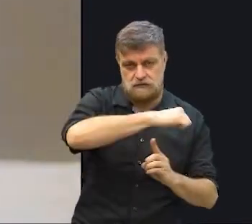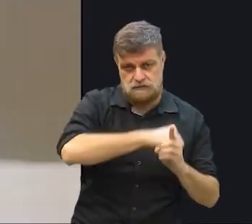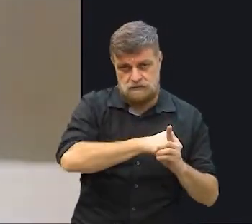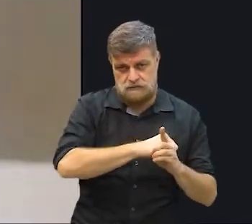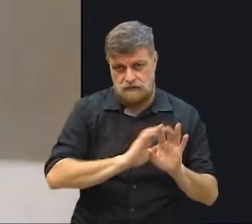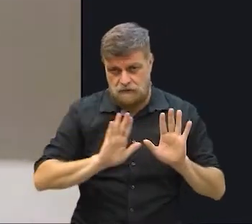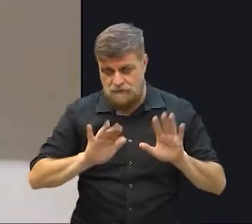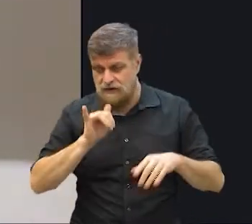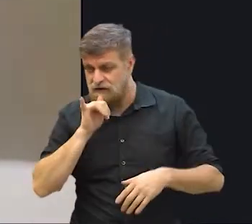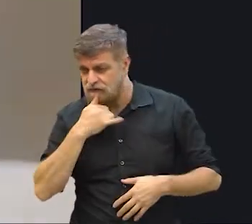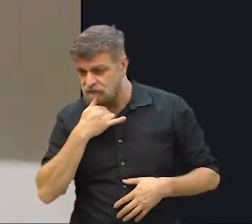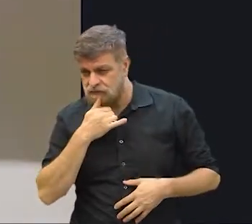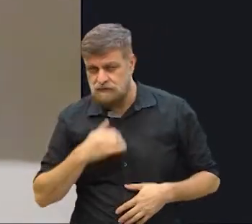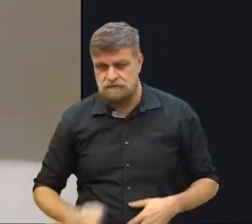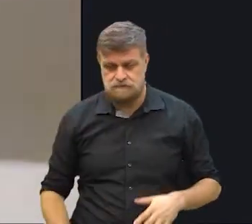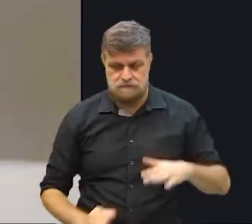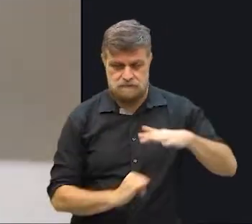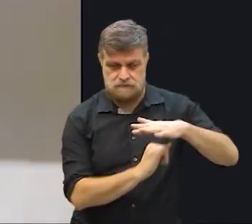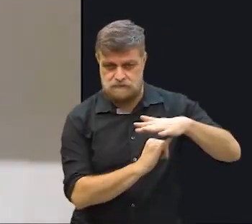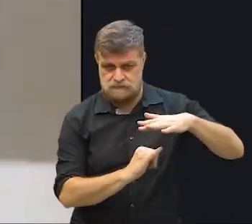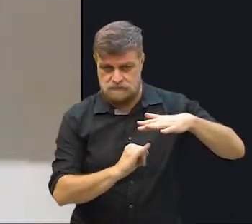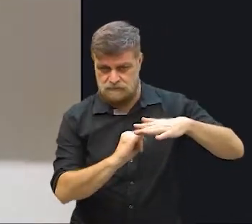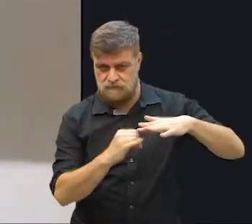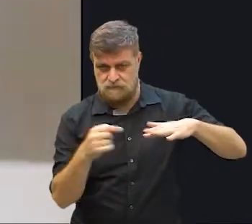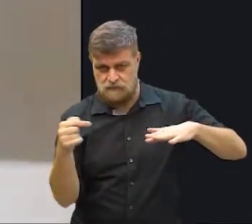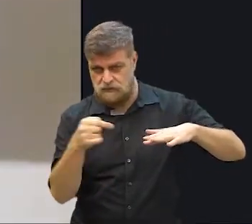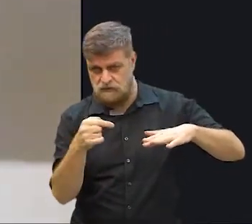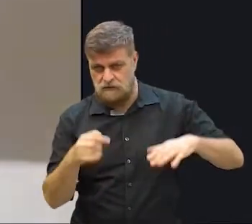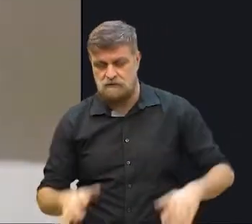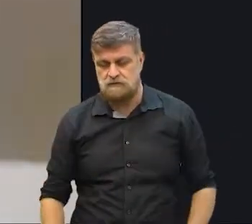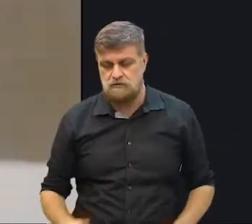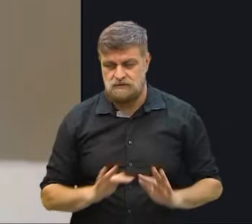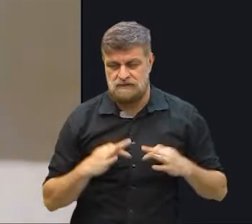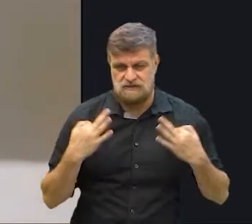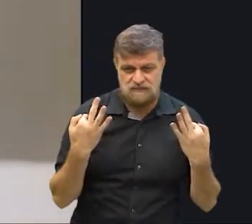sociedade. Porém, infelizmente, as instituições